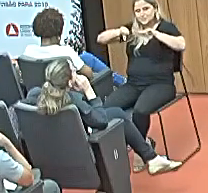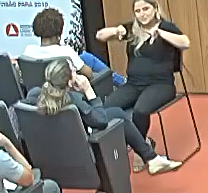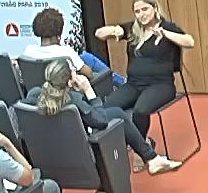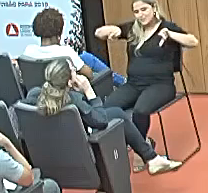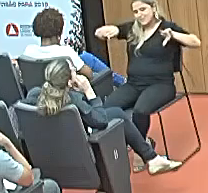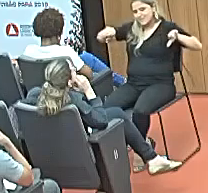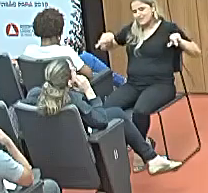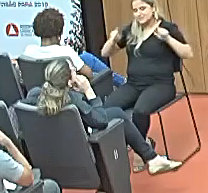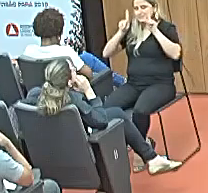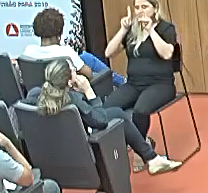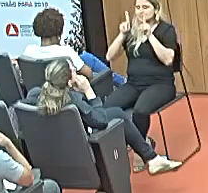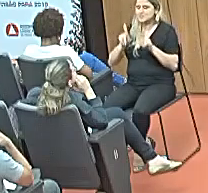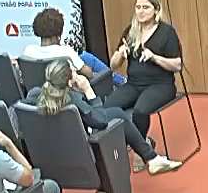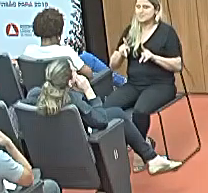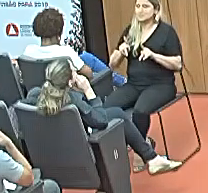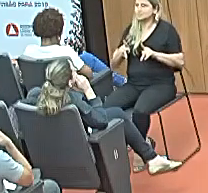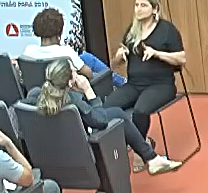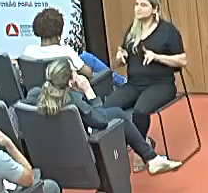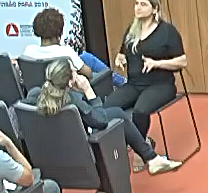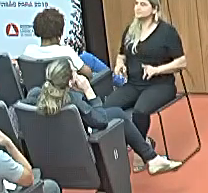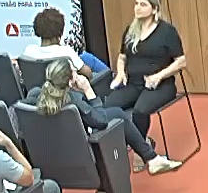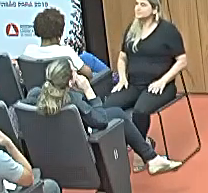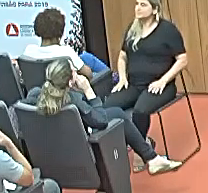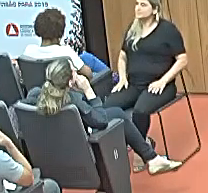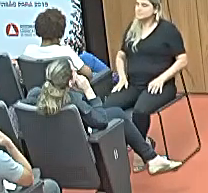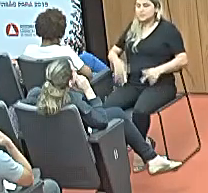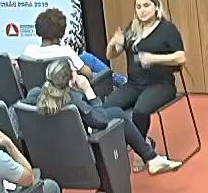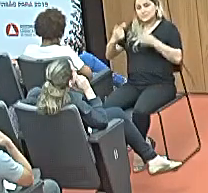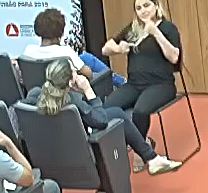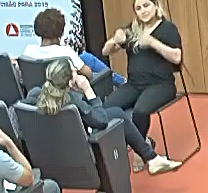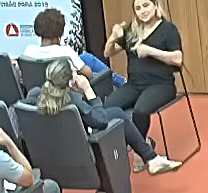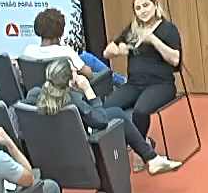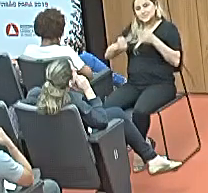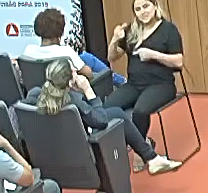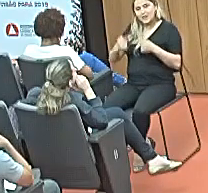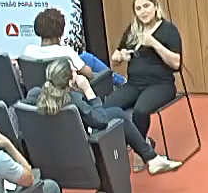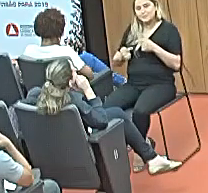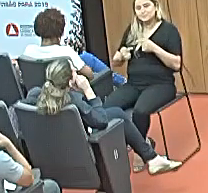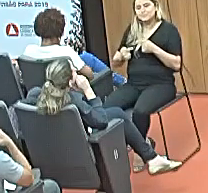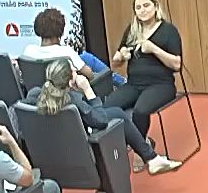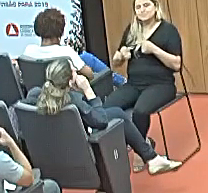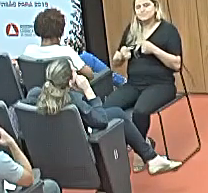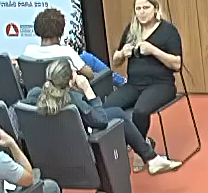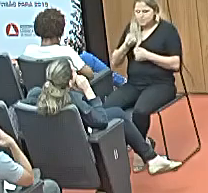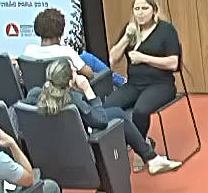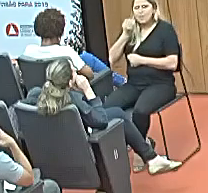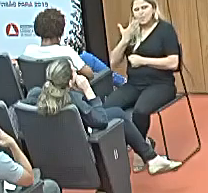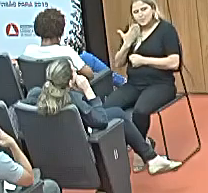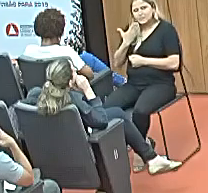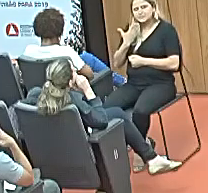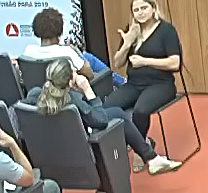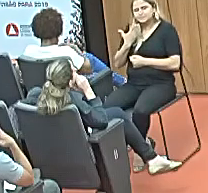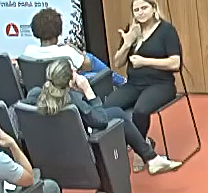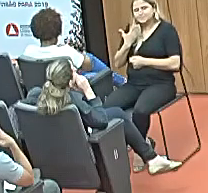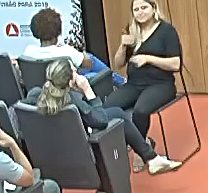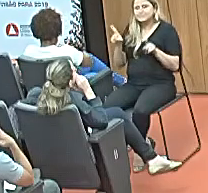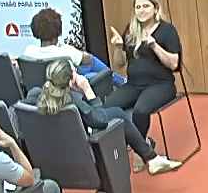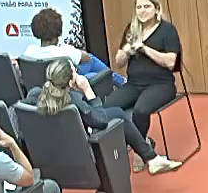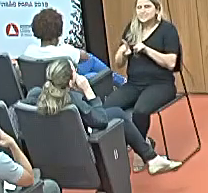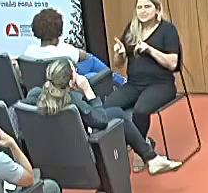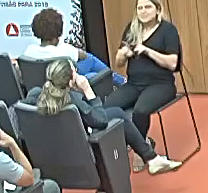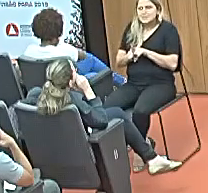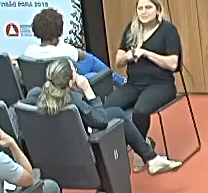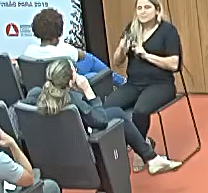concelho netão foi uma discussão bastante é produtiva e por incrível que pareça